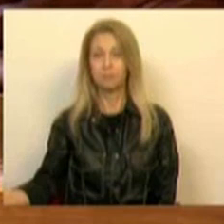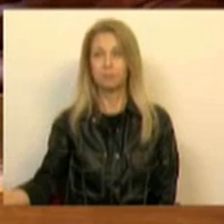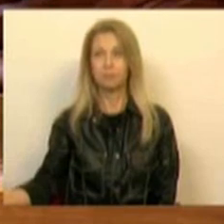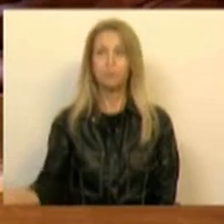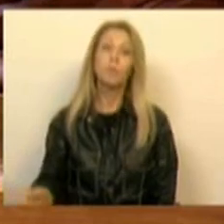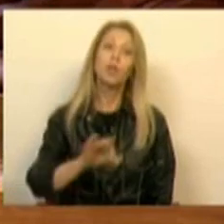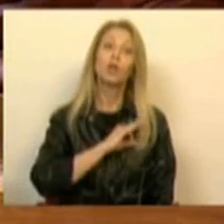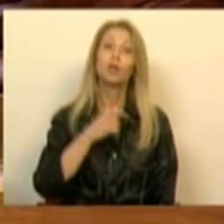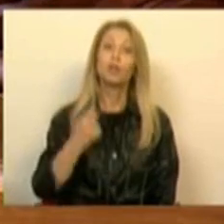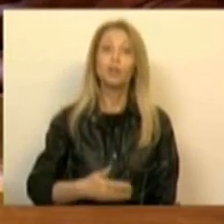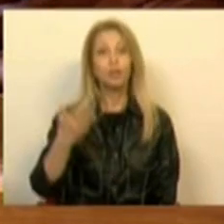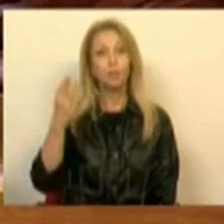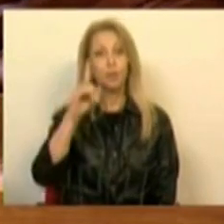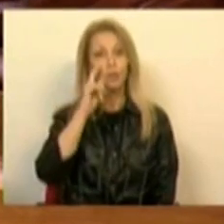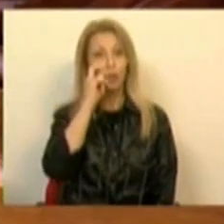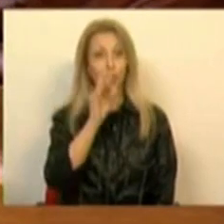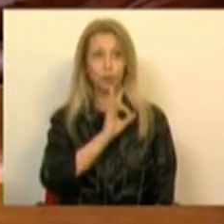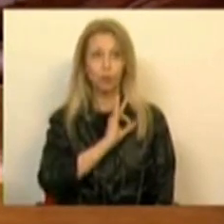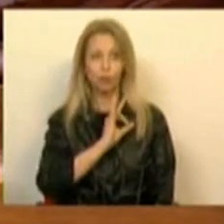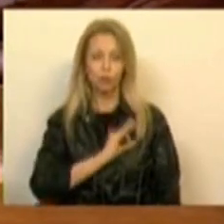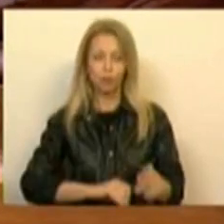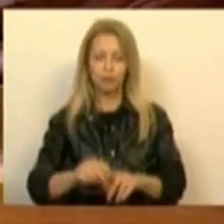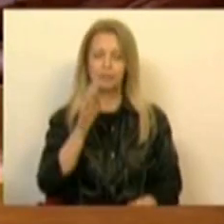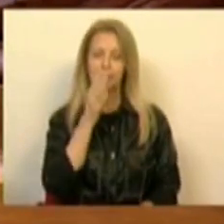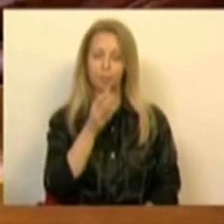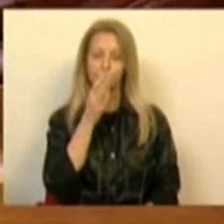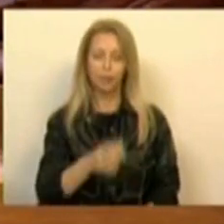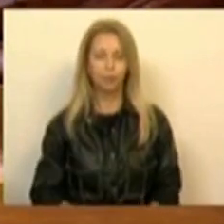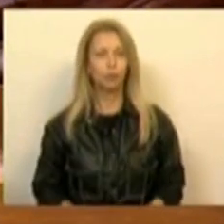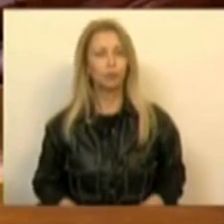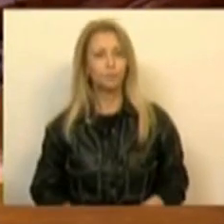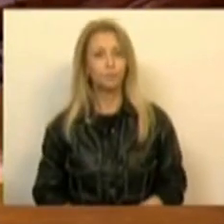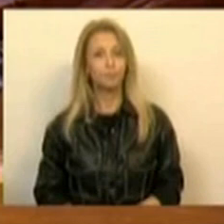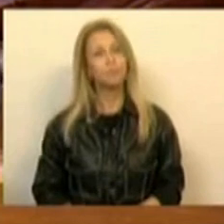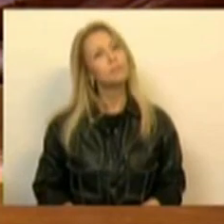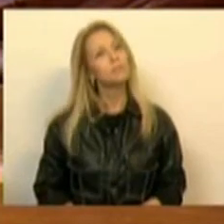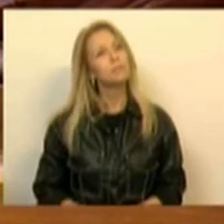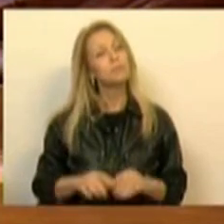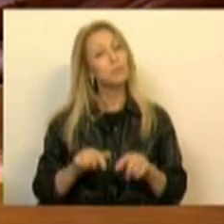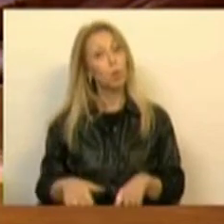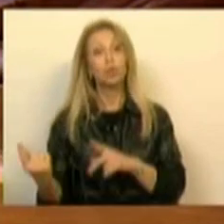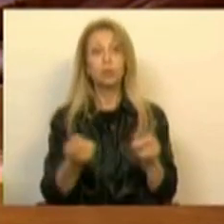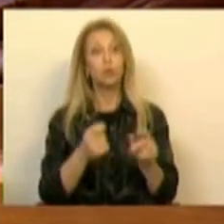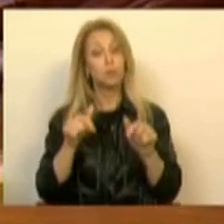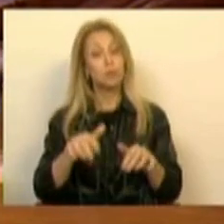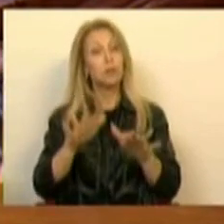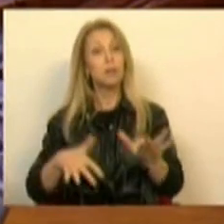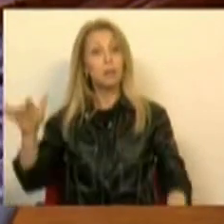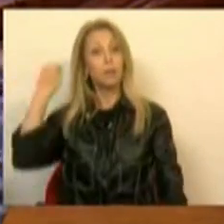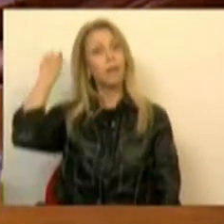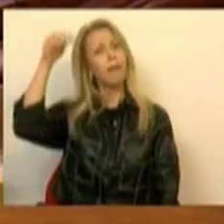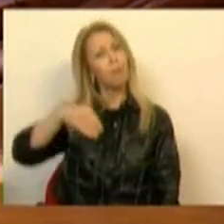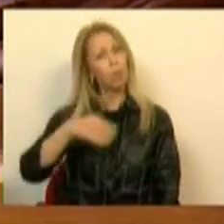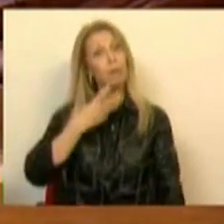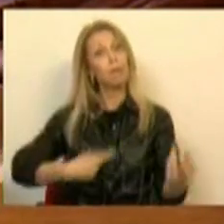Senhor Presidente, senhoras e senhores deputados, discuto hoje à Assembleia da República uma moção